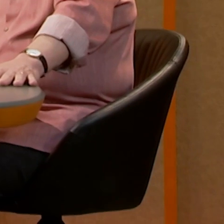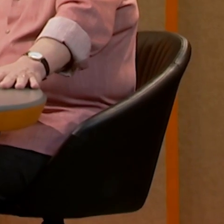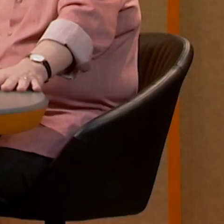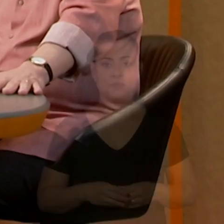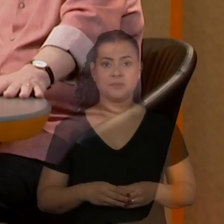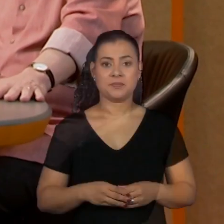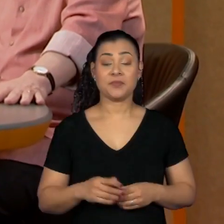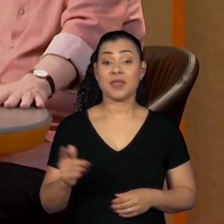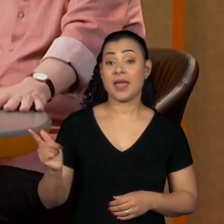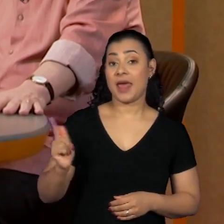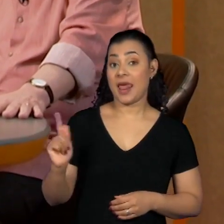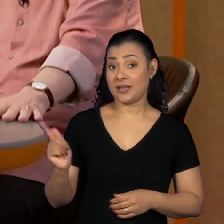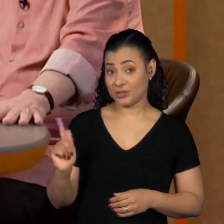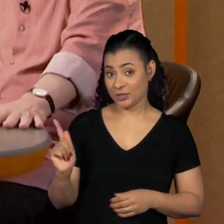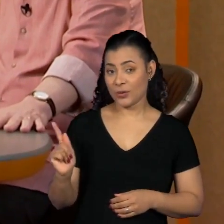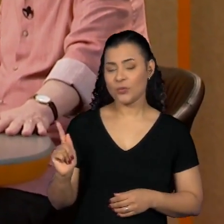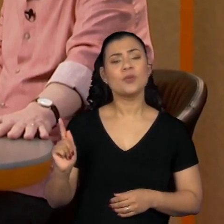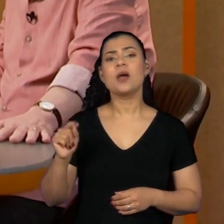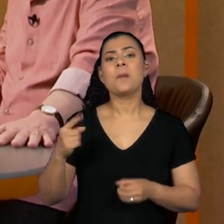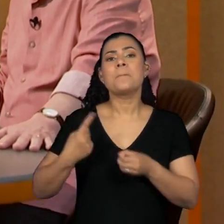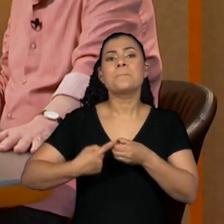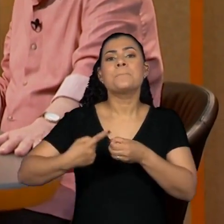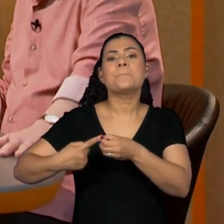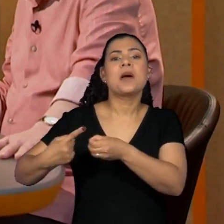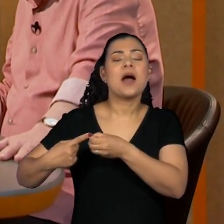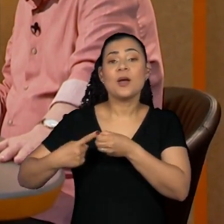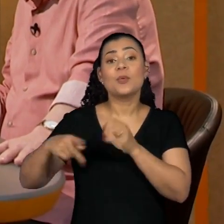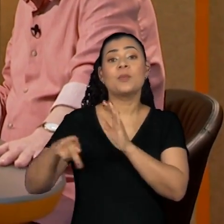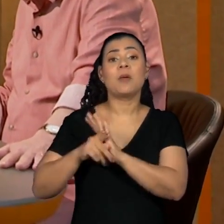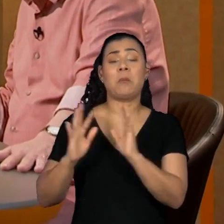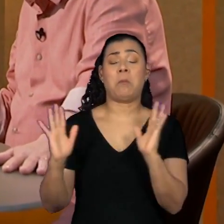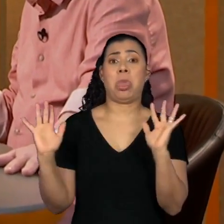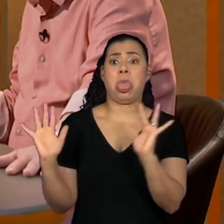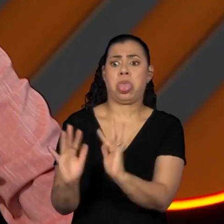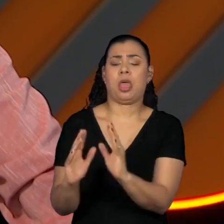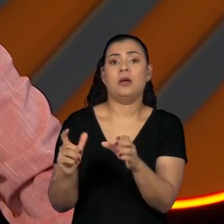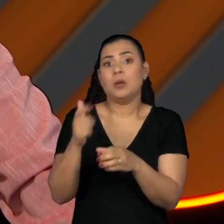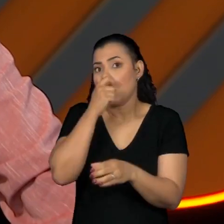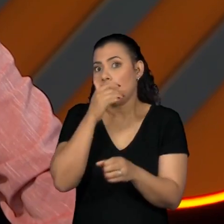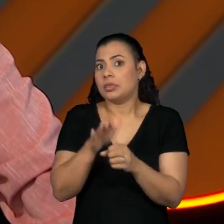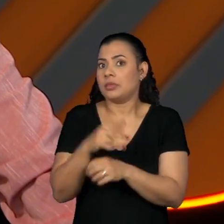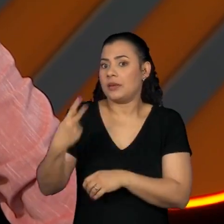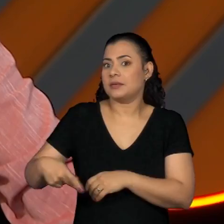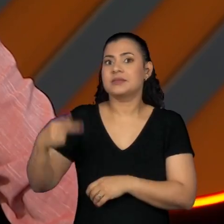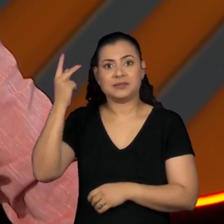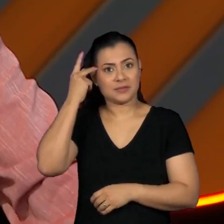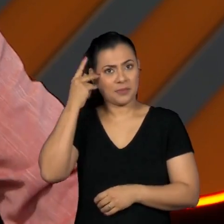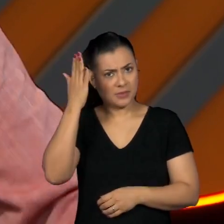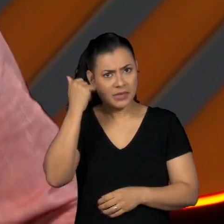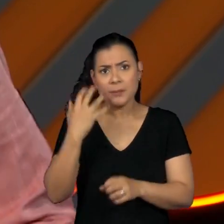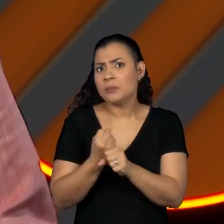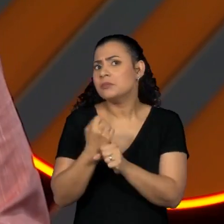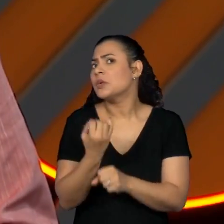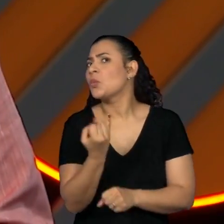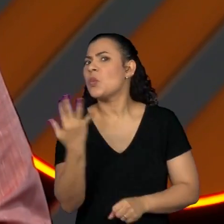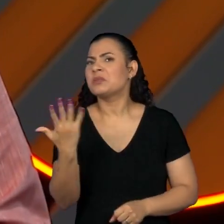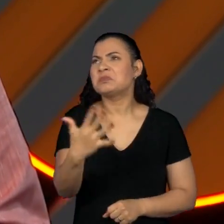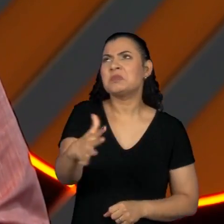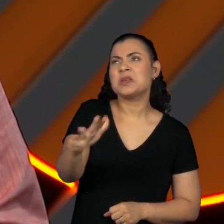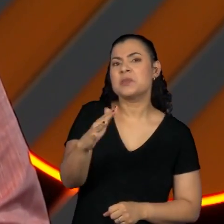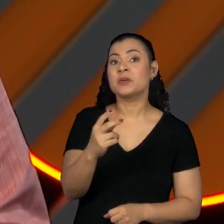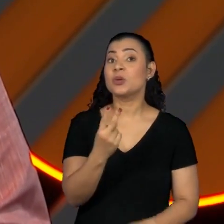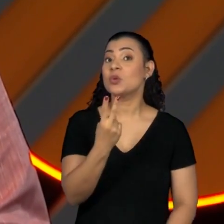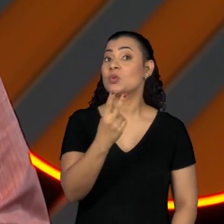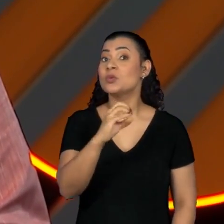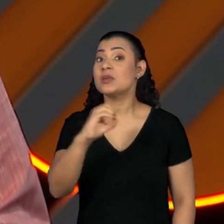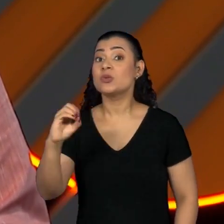O Grajaú é um dos bairros mais populosos de São Paulo. Segundo estimativas, tem cerca de